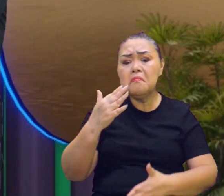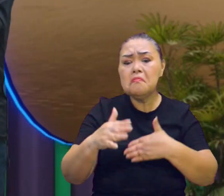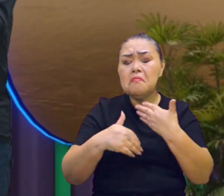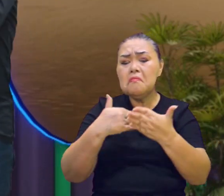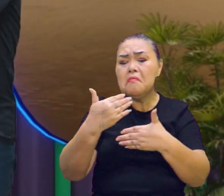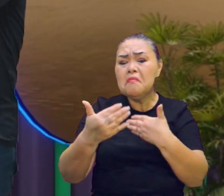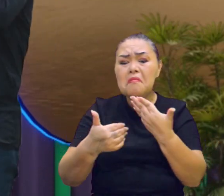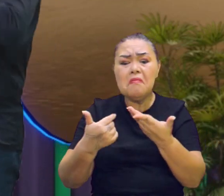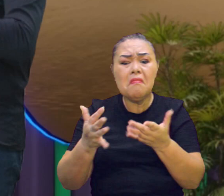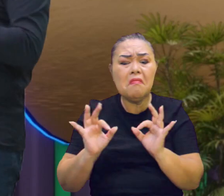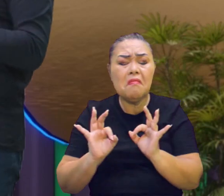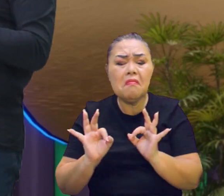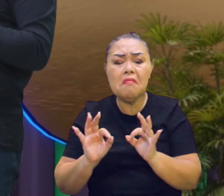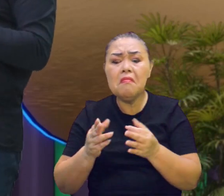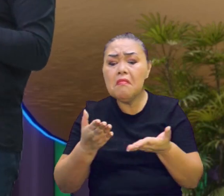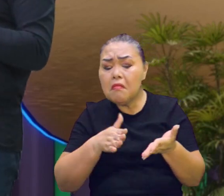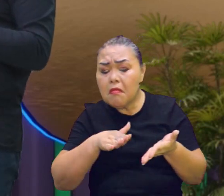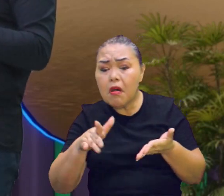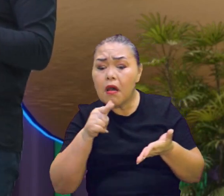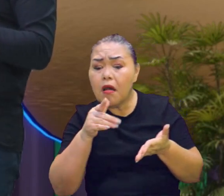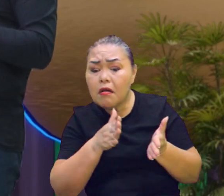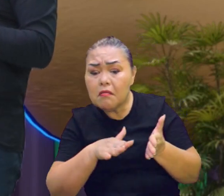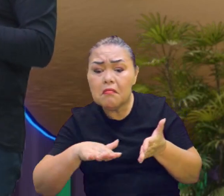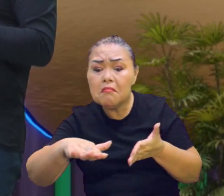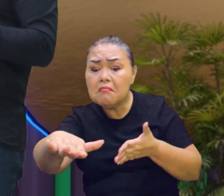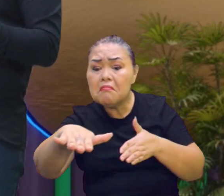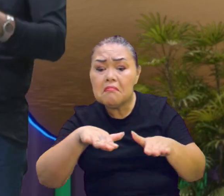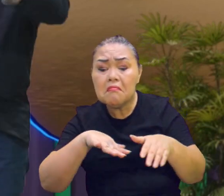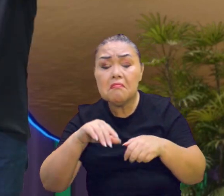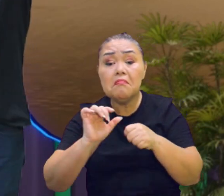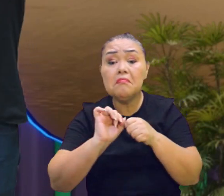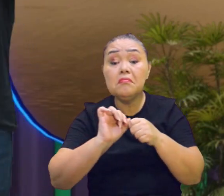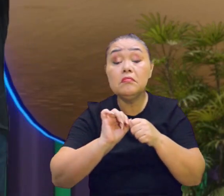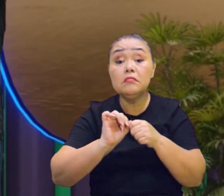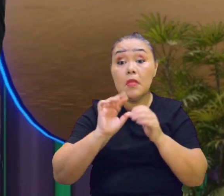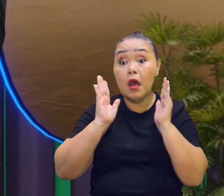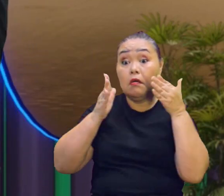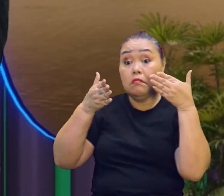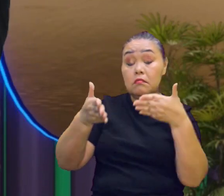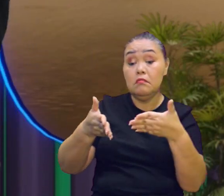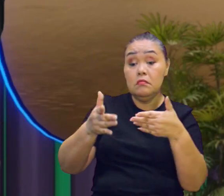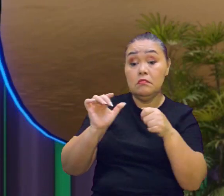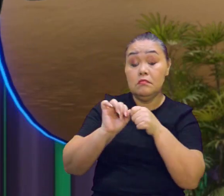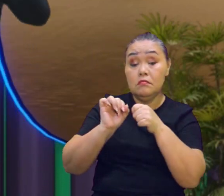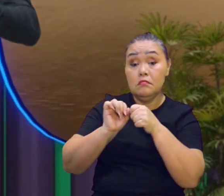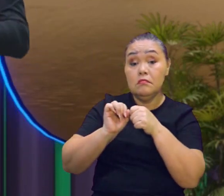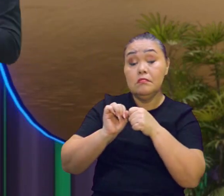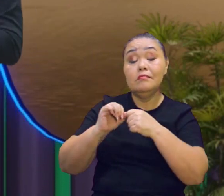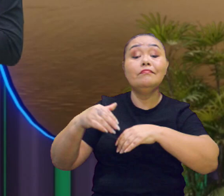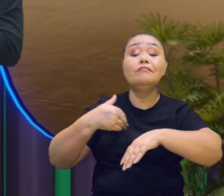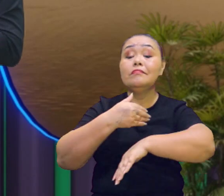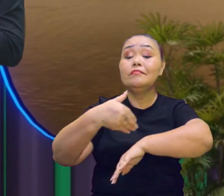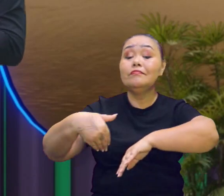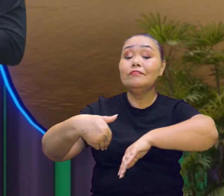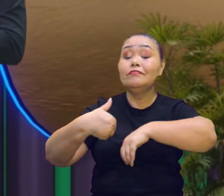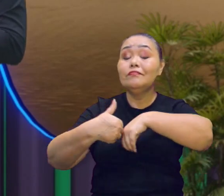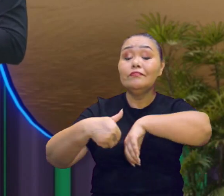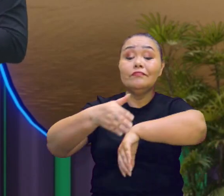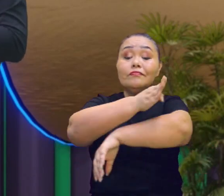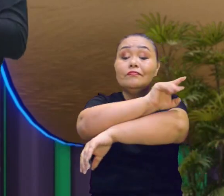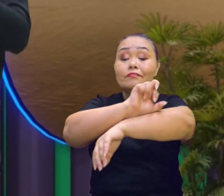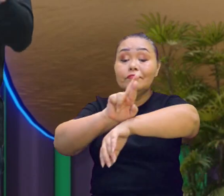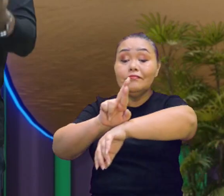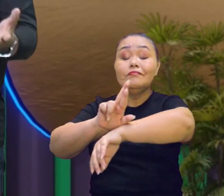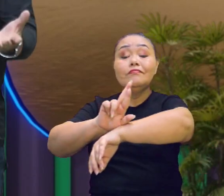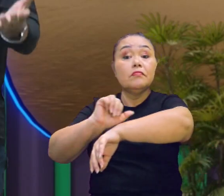desenvolvido, pouquíssimo desenvolvido as hidrovias. E aí dão muita ênfase à rede de transporte rodoviário. Que